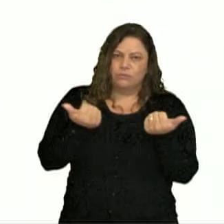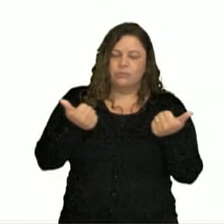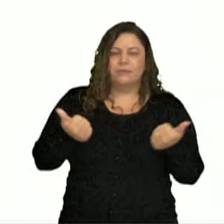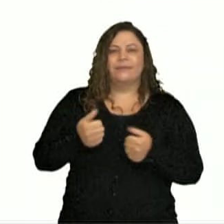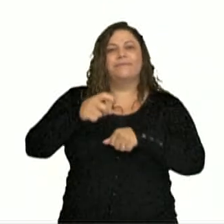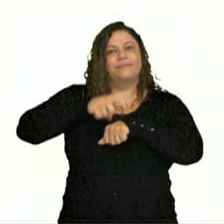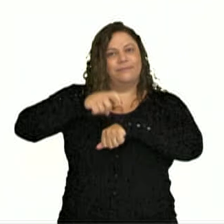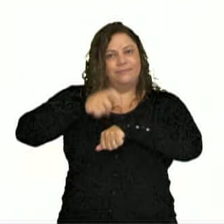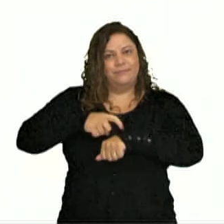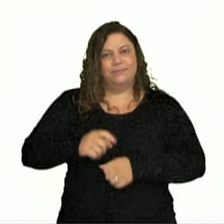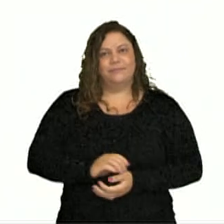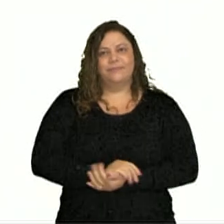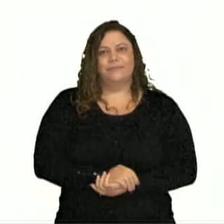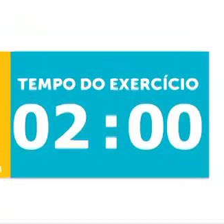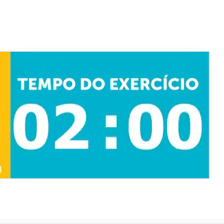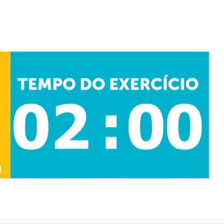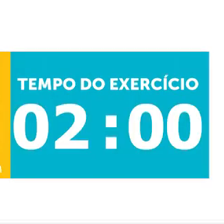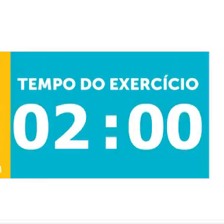fazer e já voltamos.